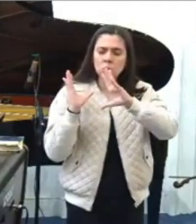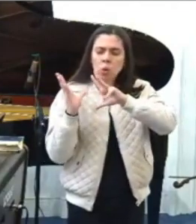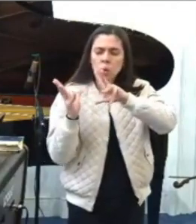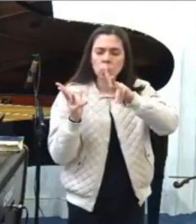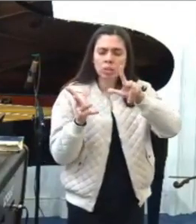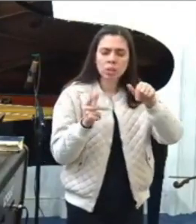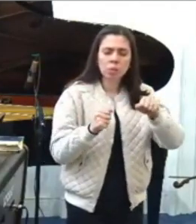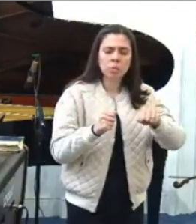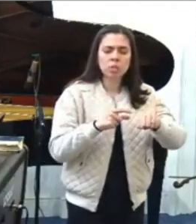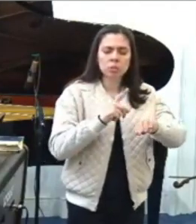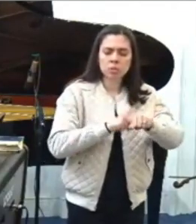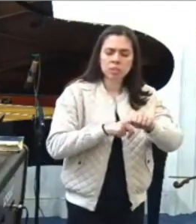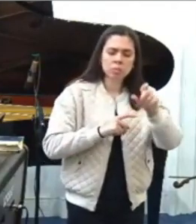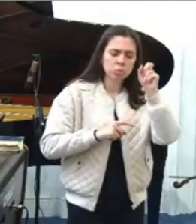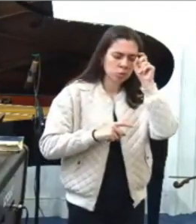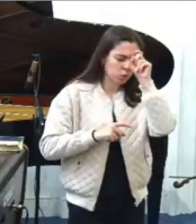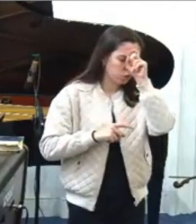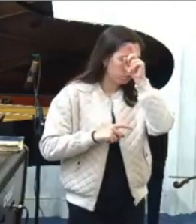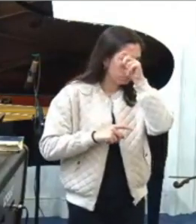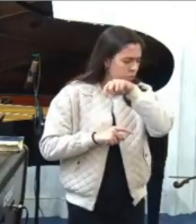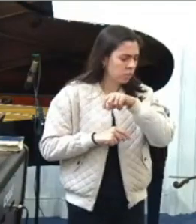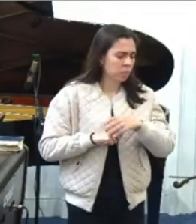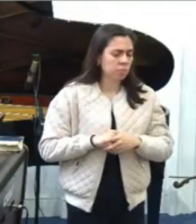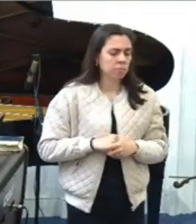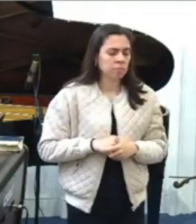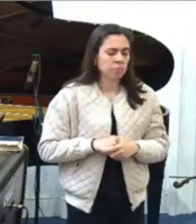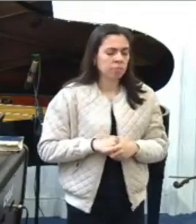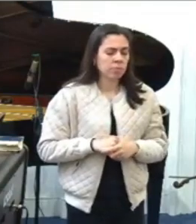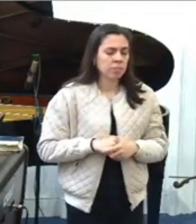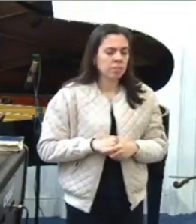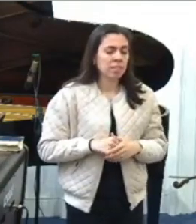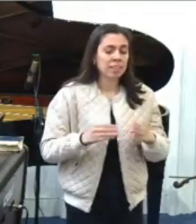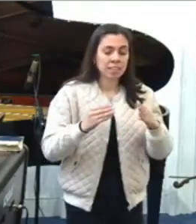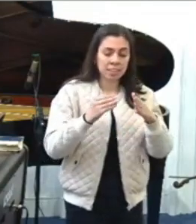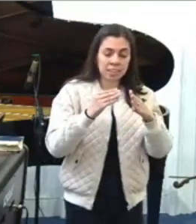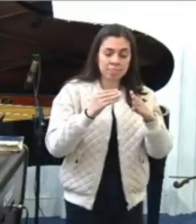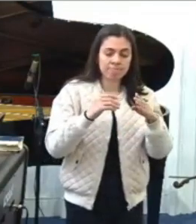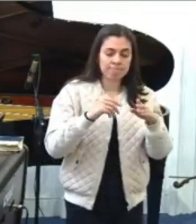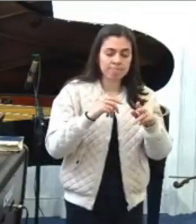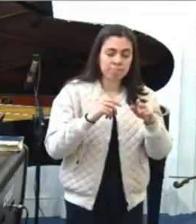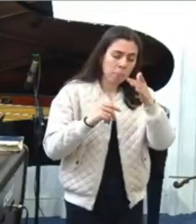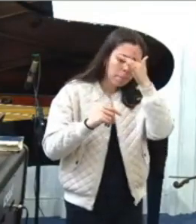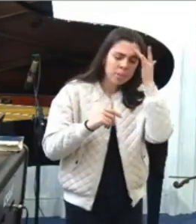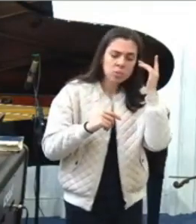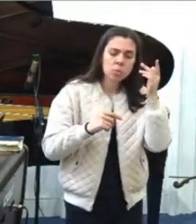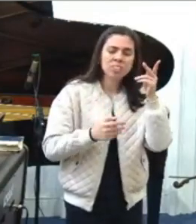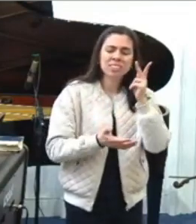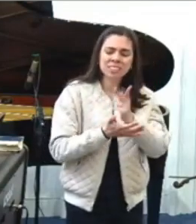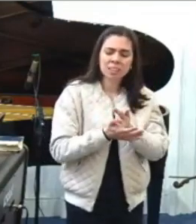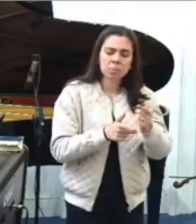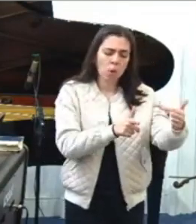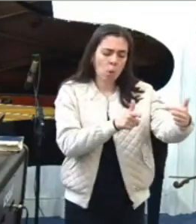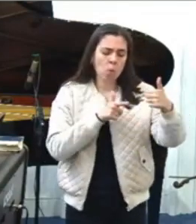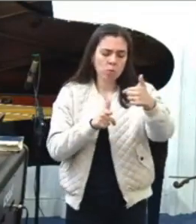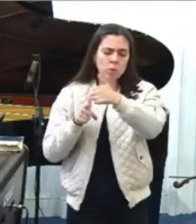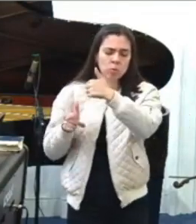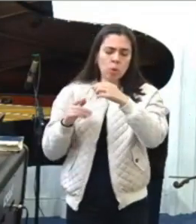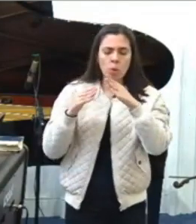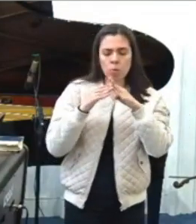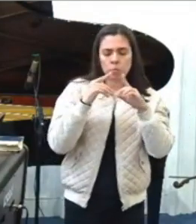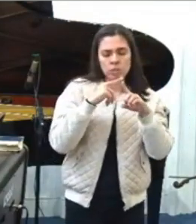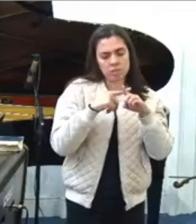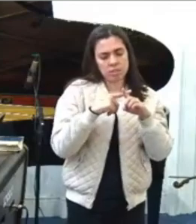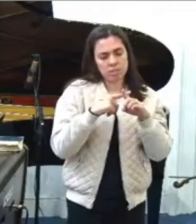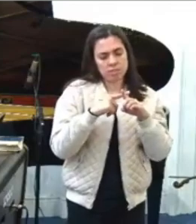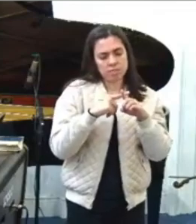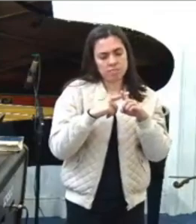tua igreja no mundo e da hostilidade que ela enfrenta em alguns lugares mais, em